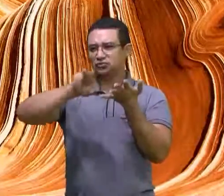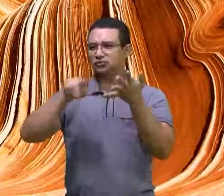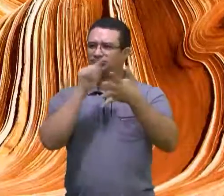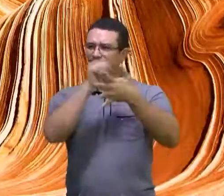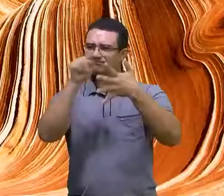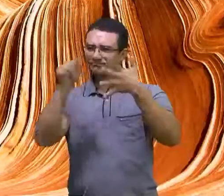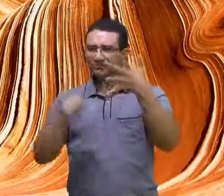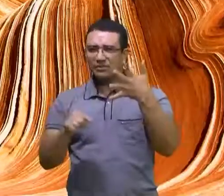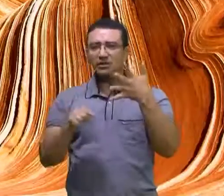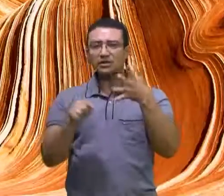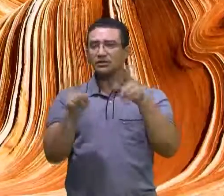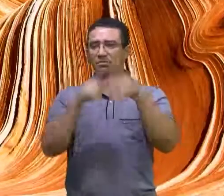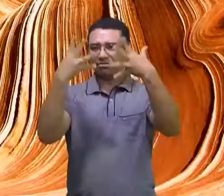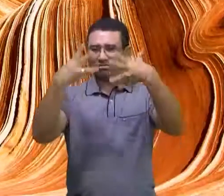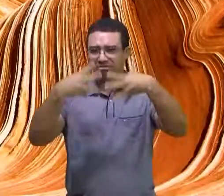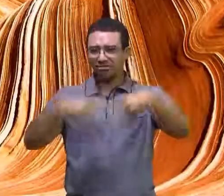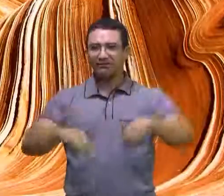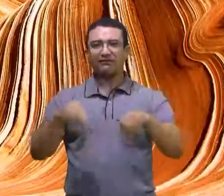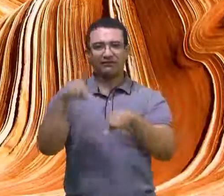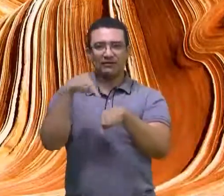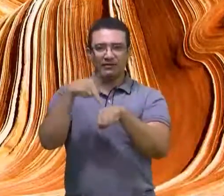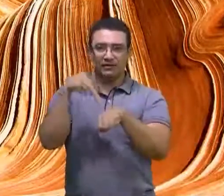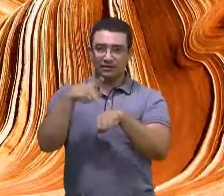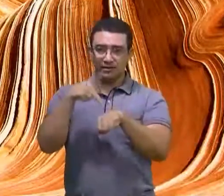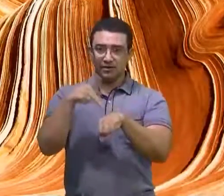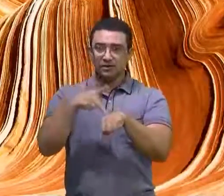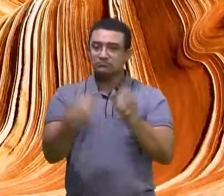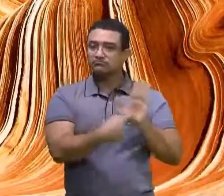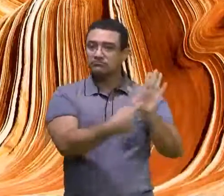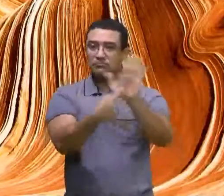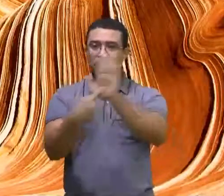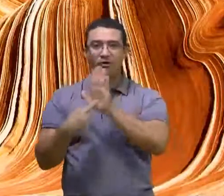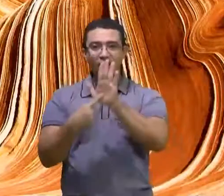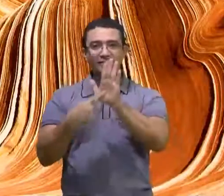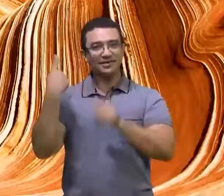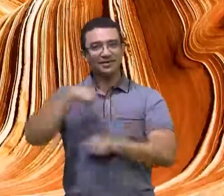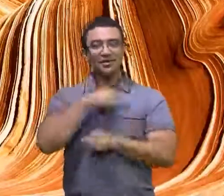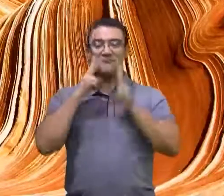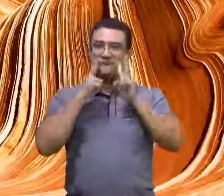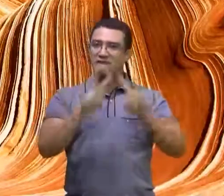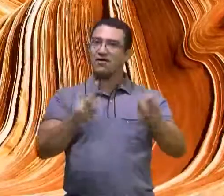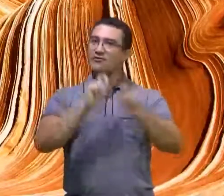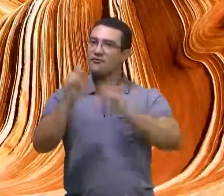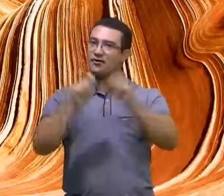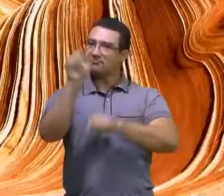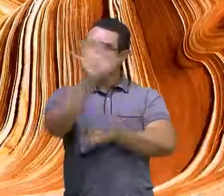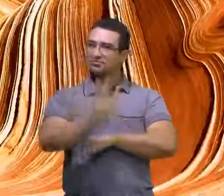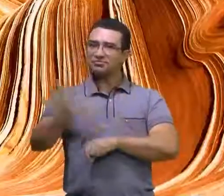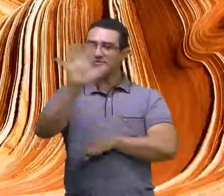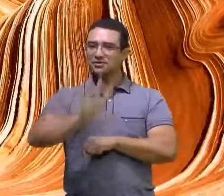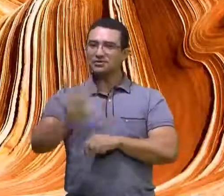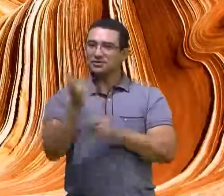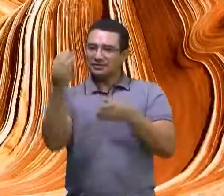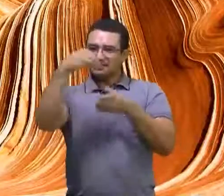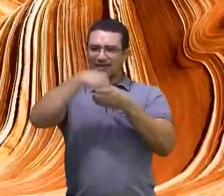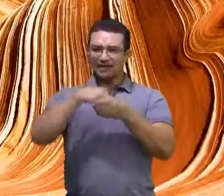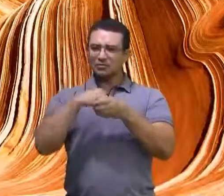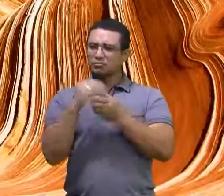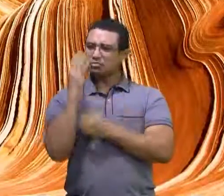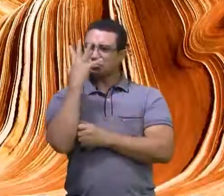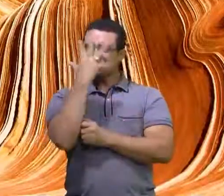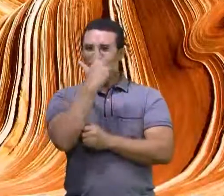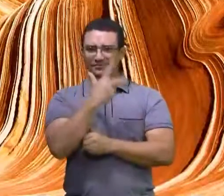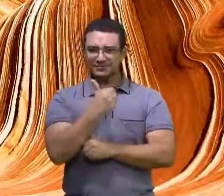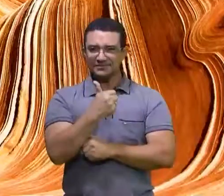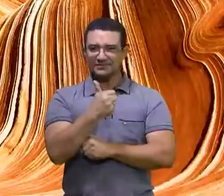acabam gastando, né, desgastando a rocha e mostrando para a gente, revelando a sua parte mais interna, né, o seu